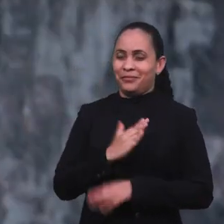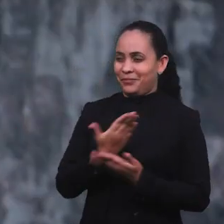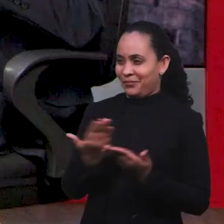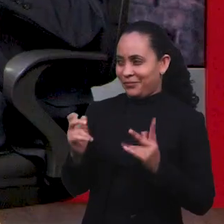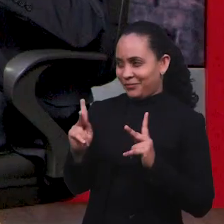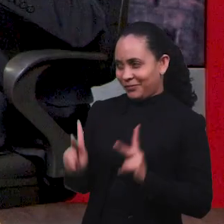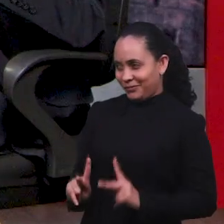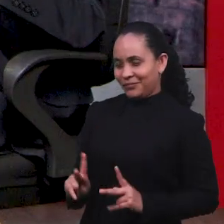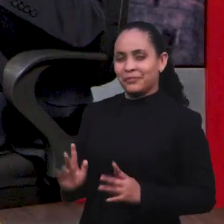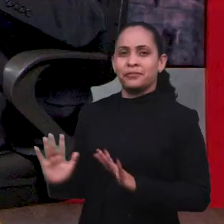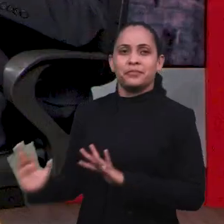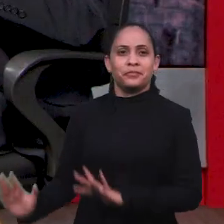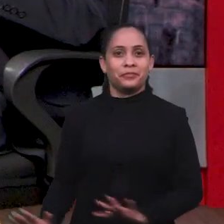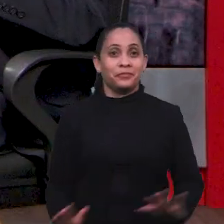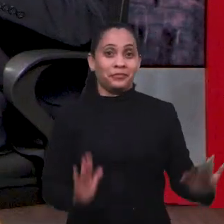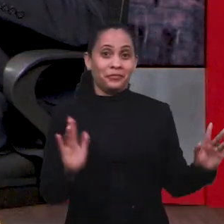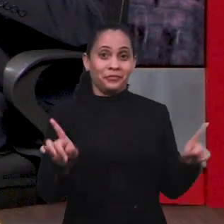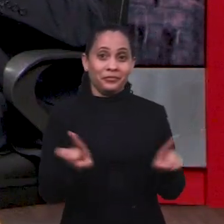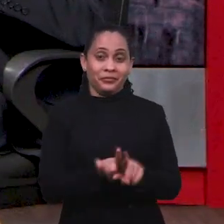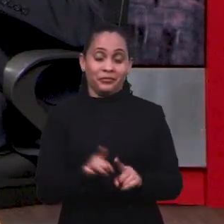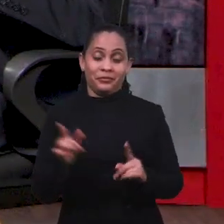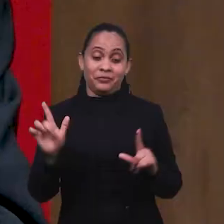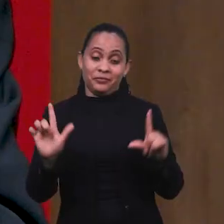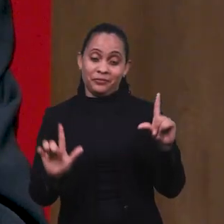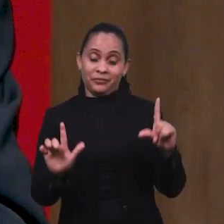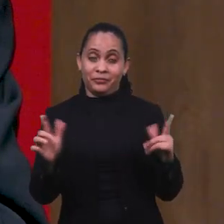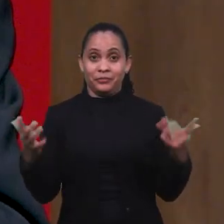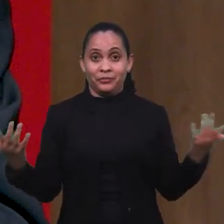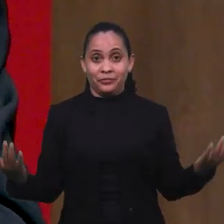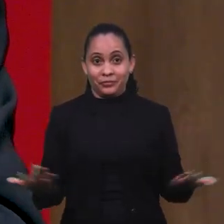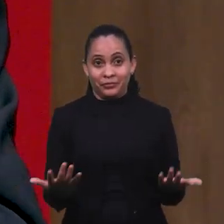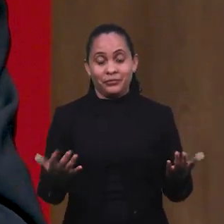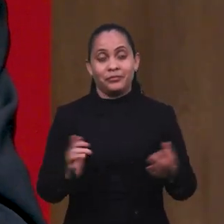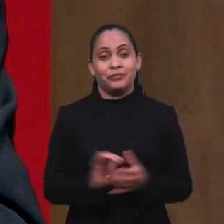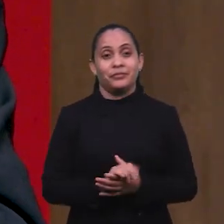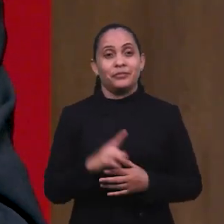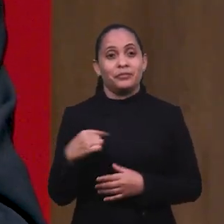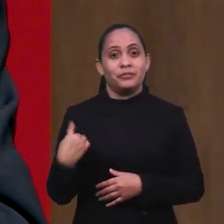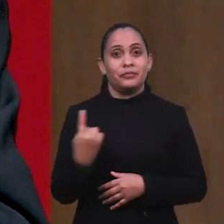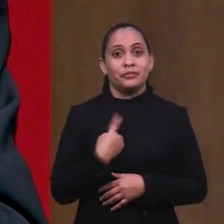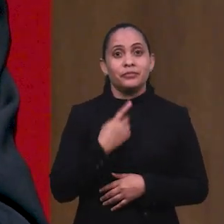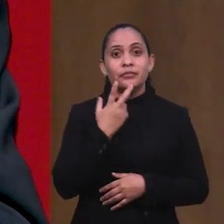irmãos. Neste episódio, nós vamos falar do